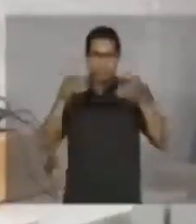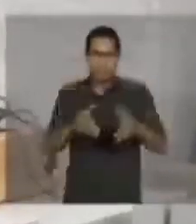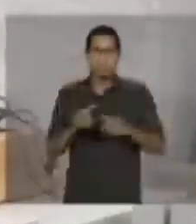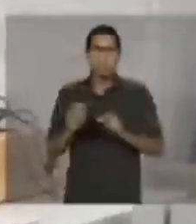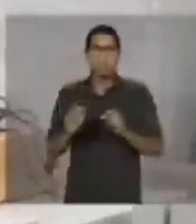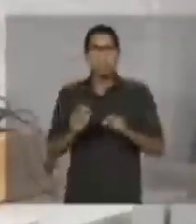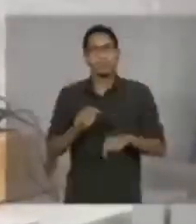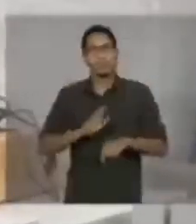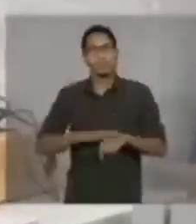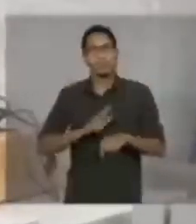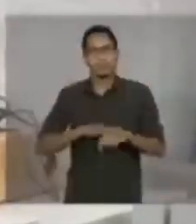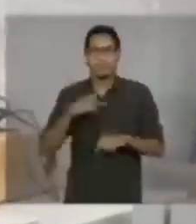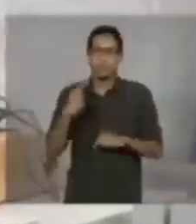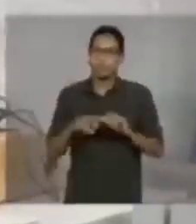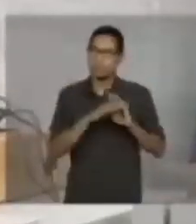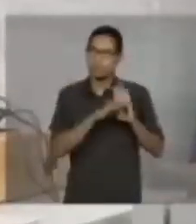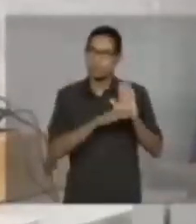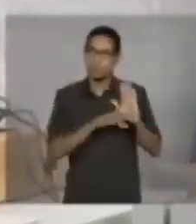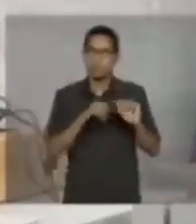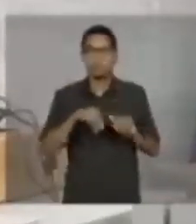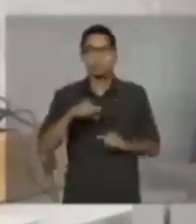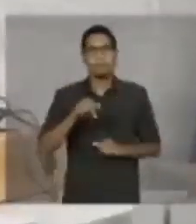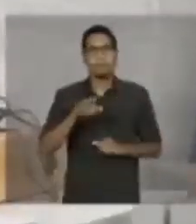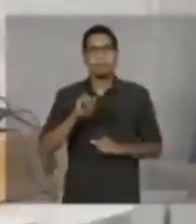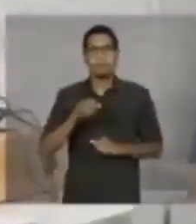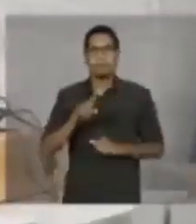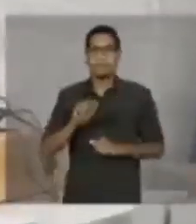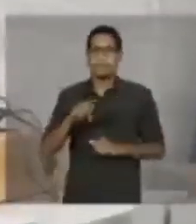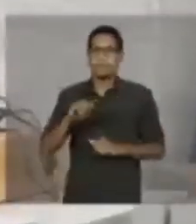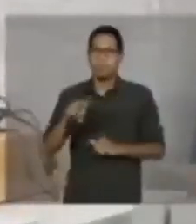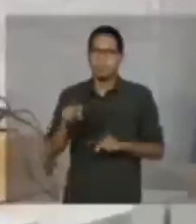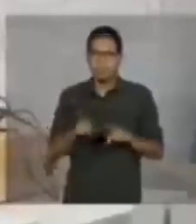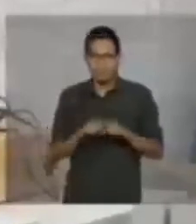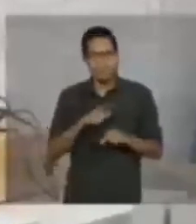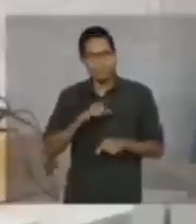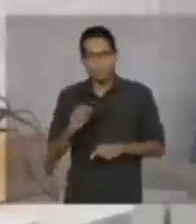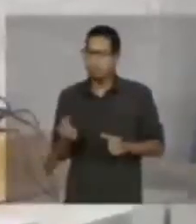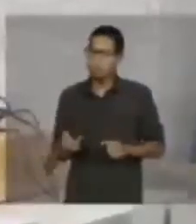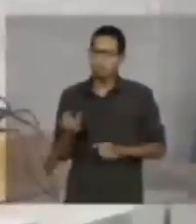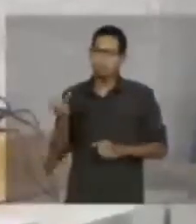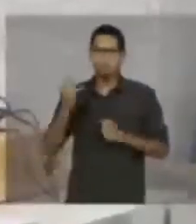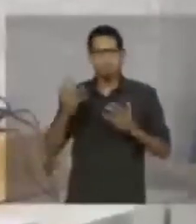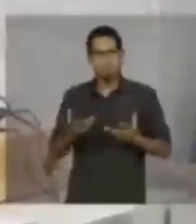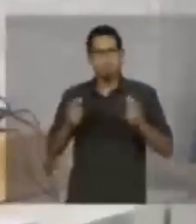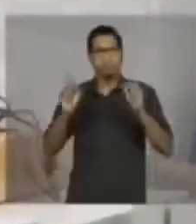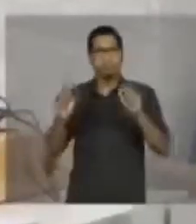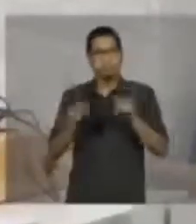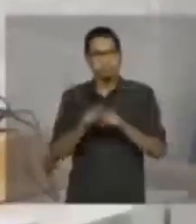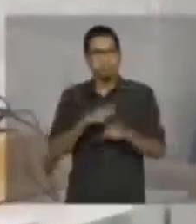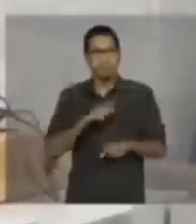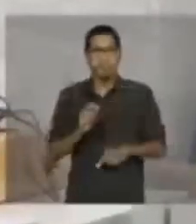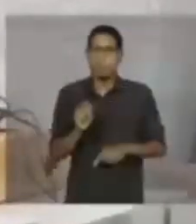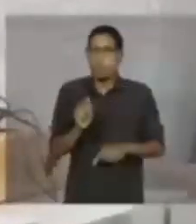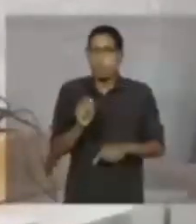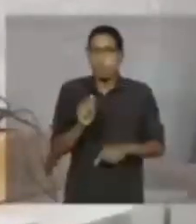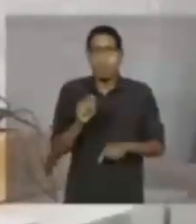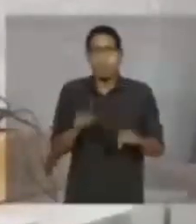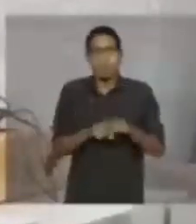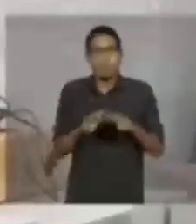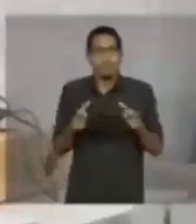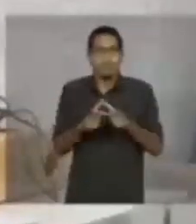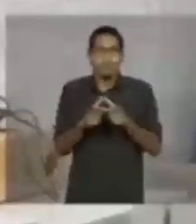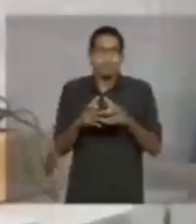especial, o efetivo do programa Guardiã Maria da Penha, que é espetacular e que tem apenas um pequeno número de viaturas